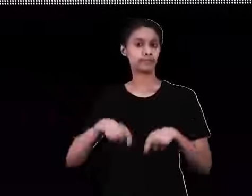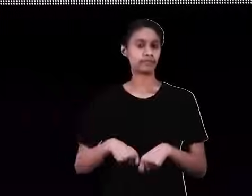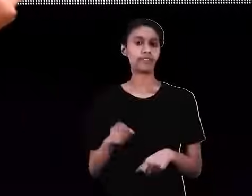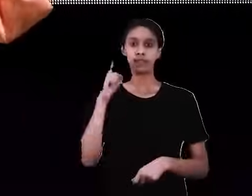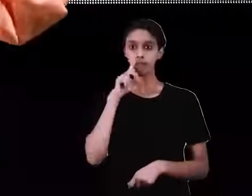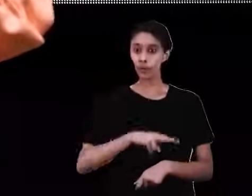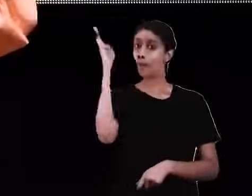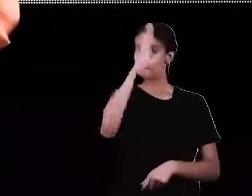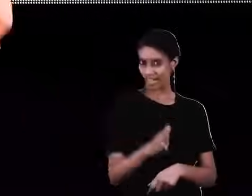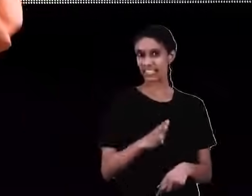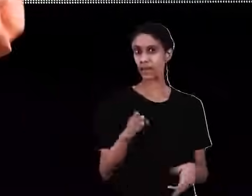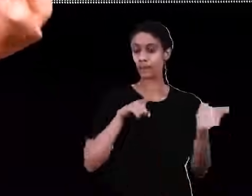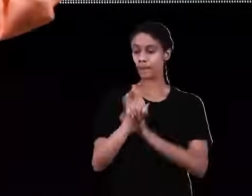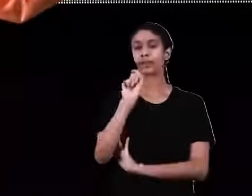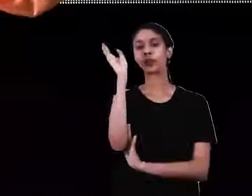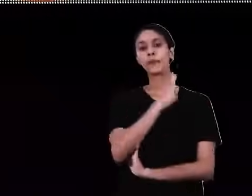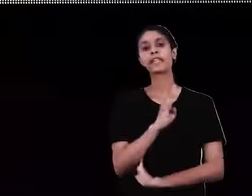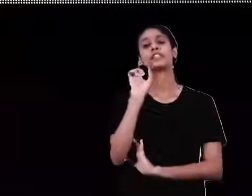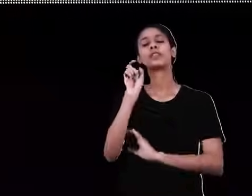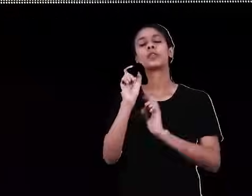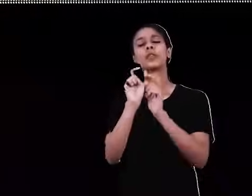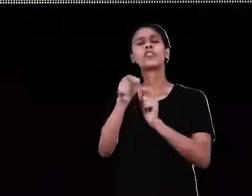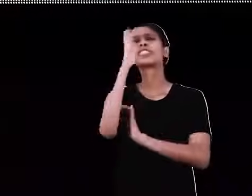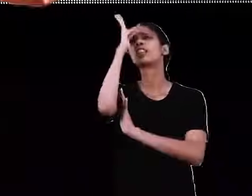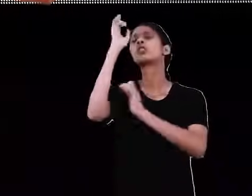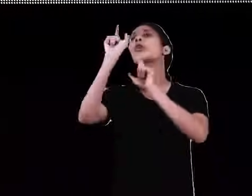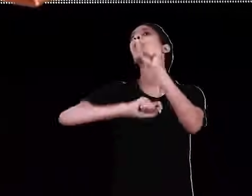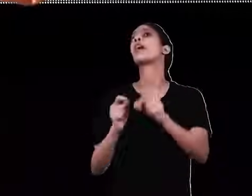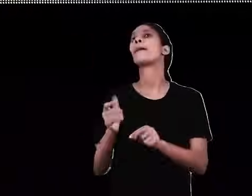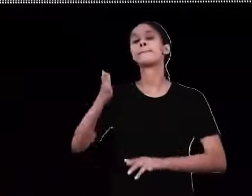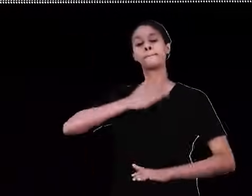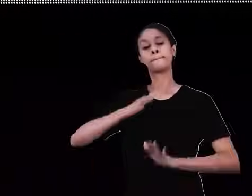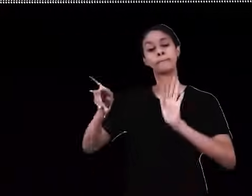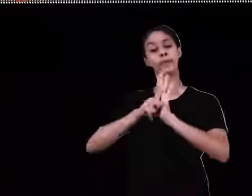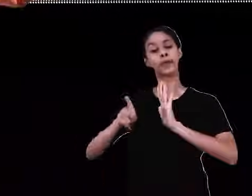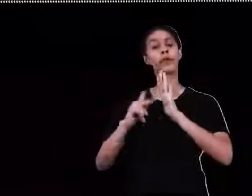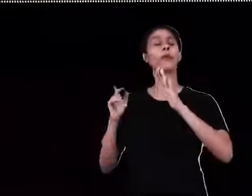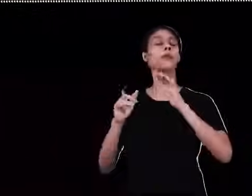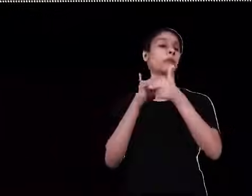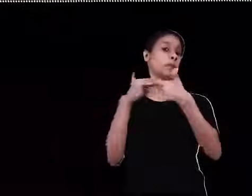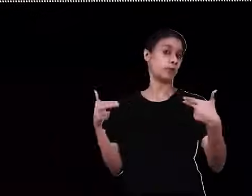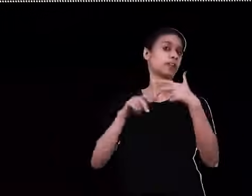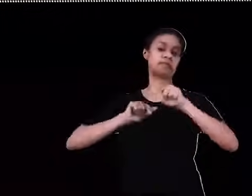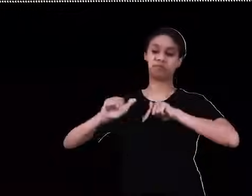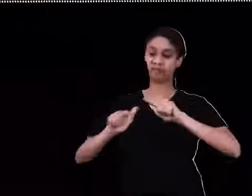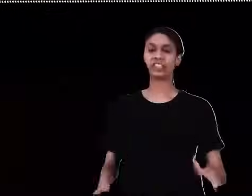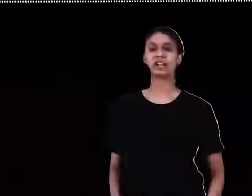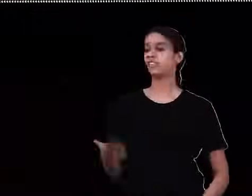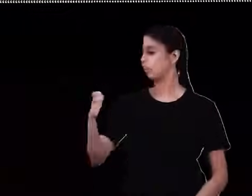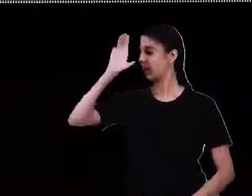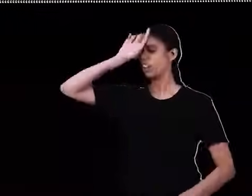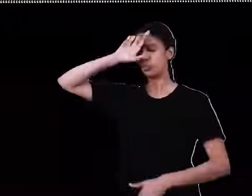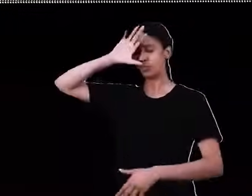que o brasileiro é assim? Se você perguntar ao brasileiro, qual é o seu maior sonho? Ele diz assim, ter o meu próprio negócio. Porque eu não quero nunca mais ter um chefe